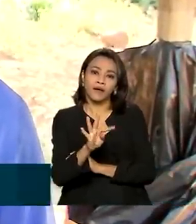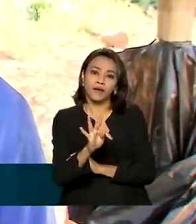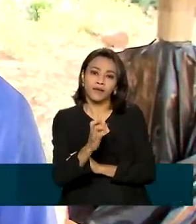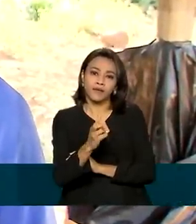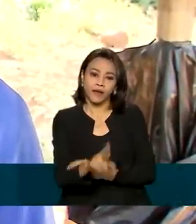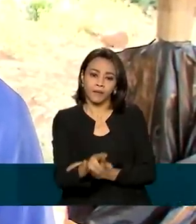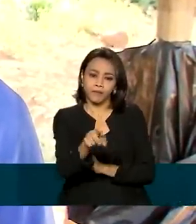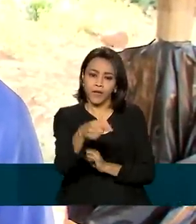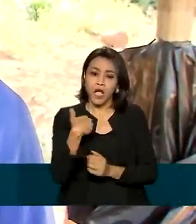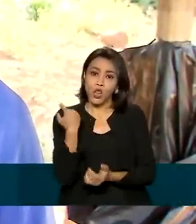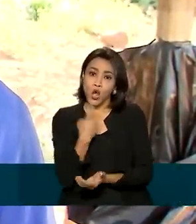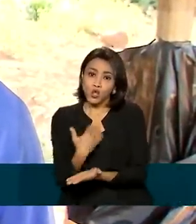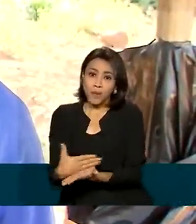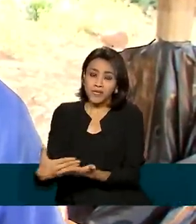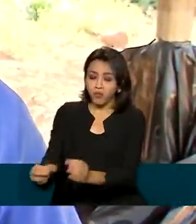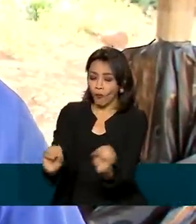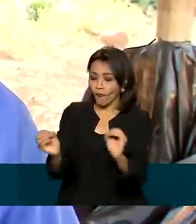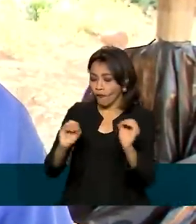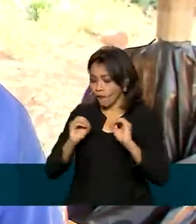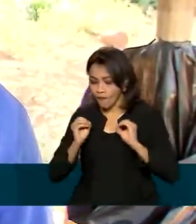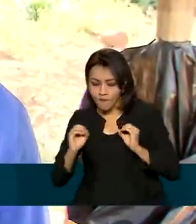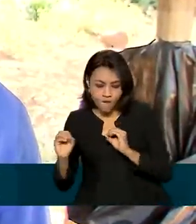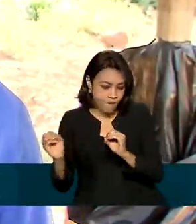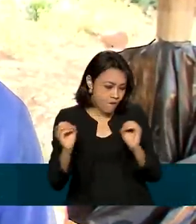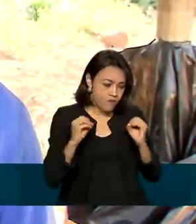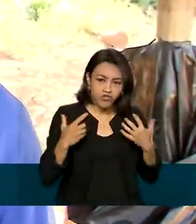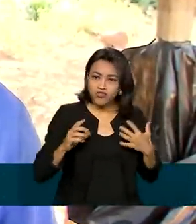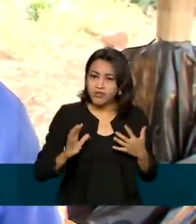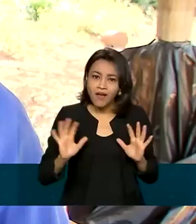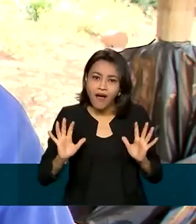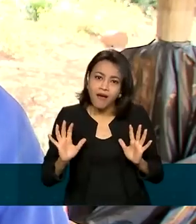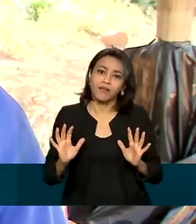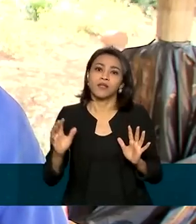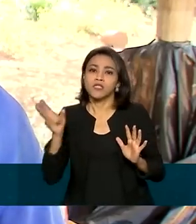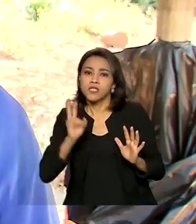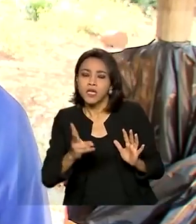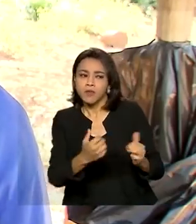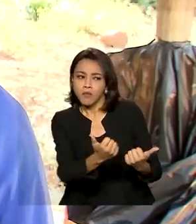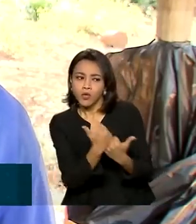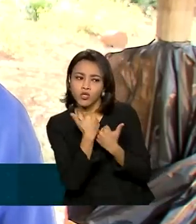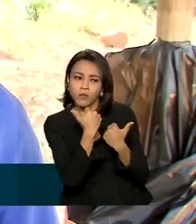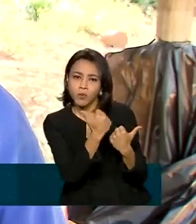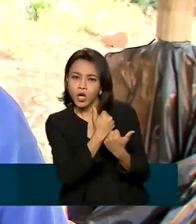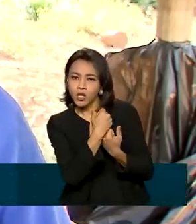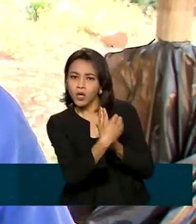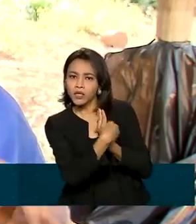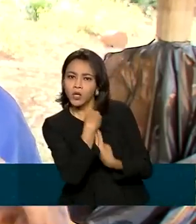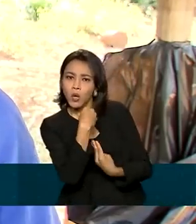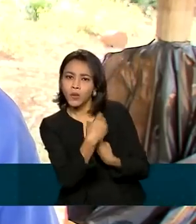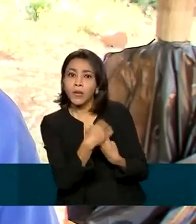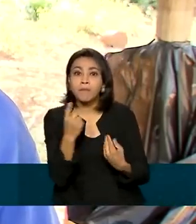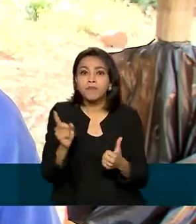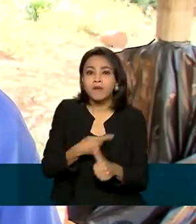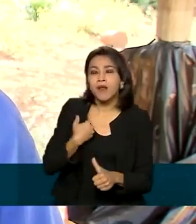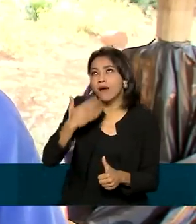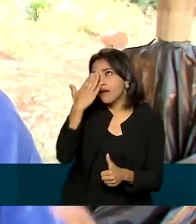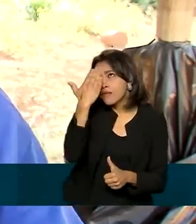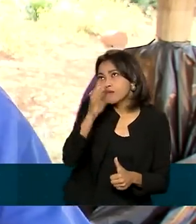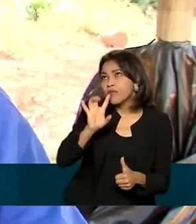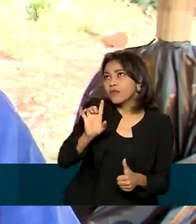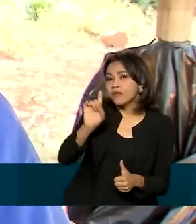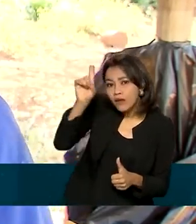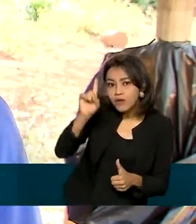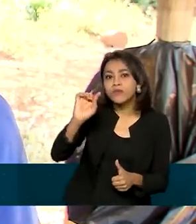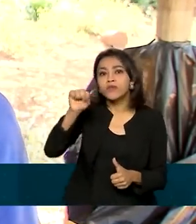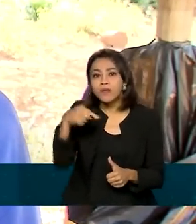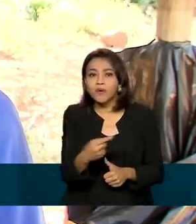sem nada eles vão mexendo mexendo e a gente procurando ele tudo ele sempre junto com a gente e aí primeiramente agradeço a Deus e depois